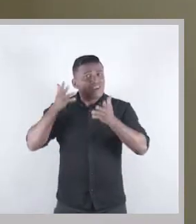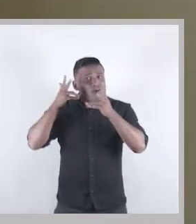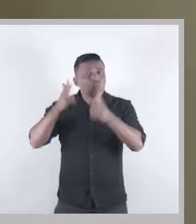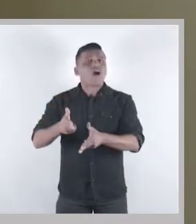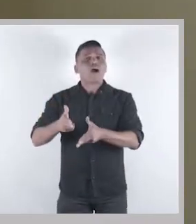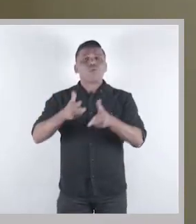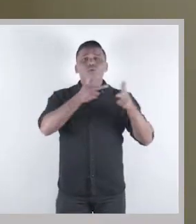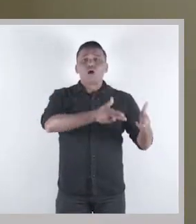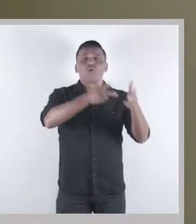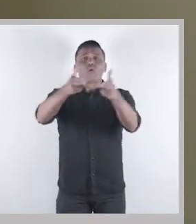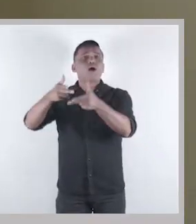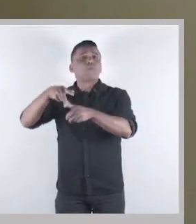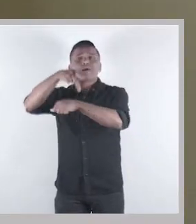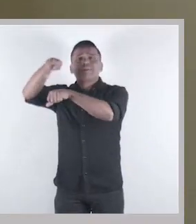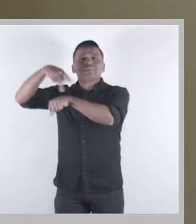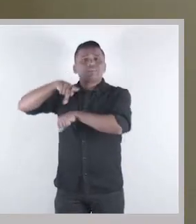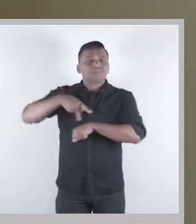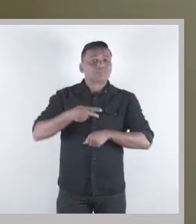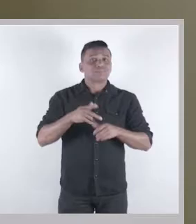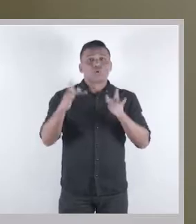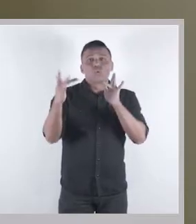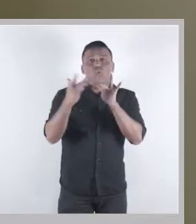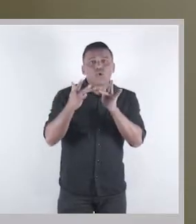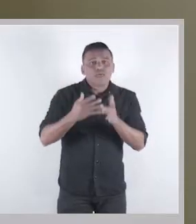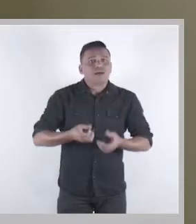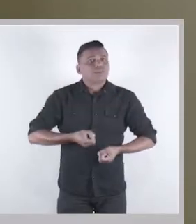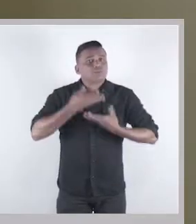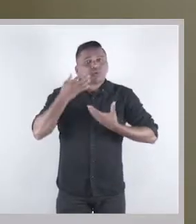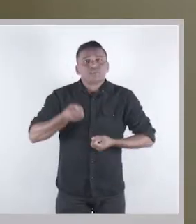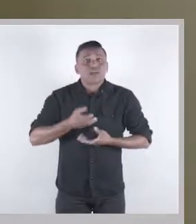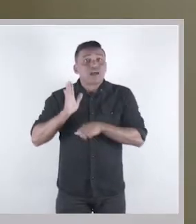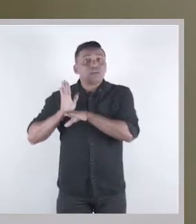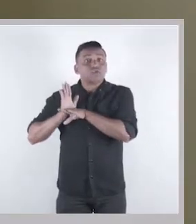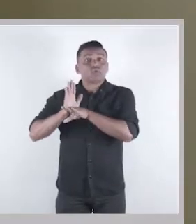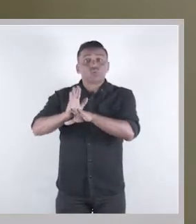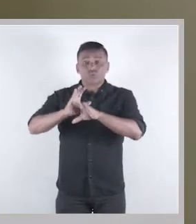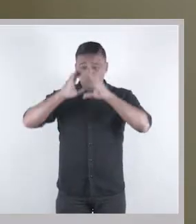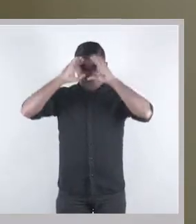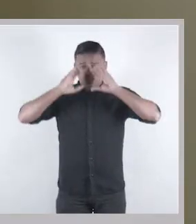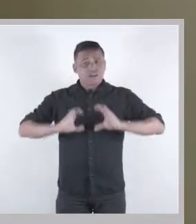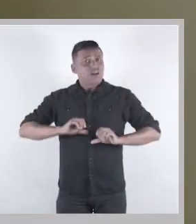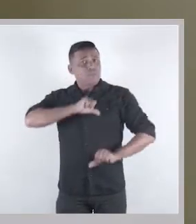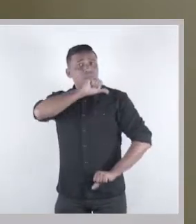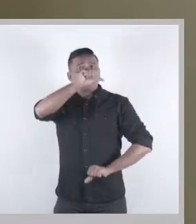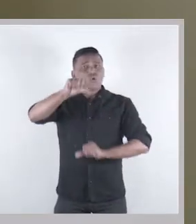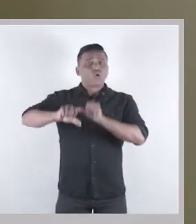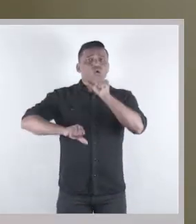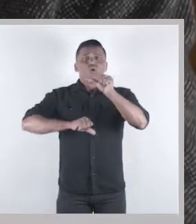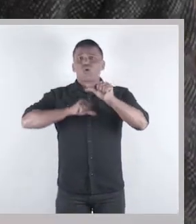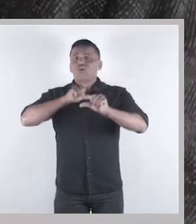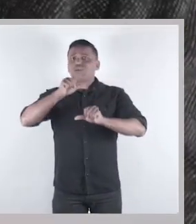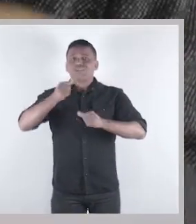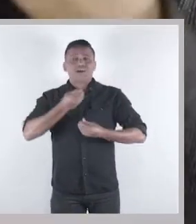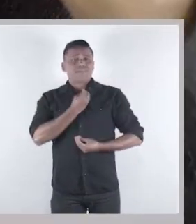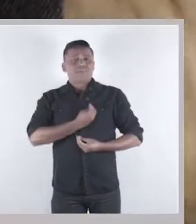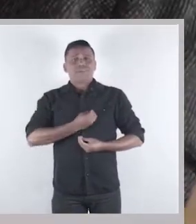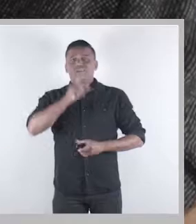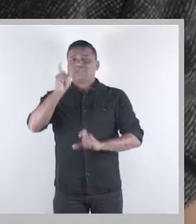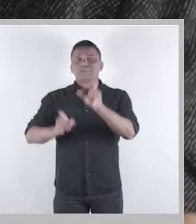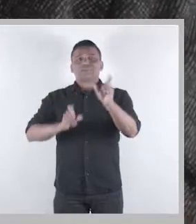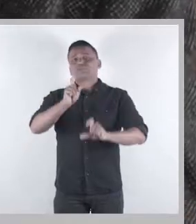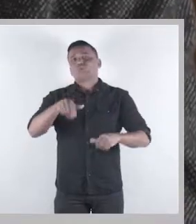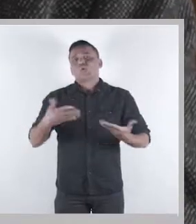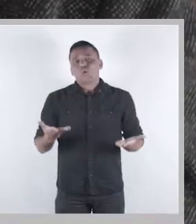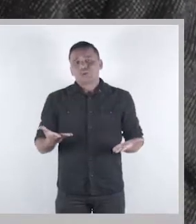ele melhora as pessoas a gente se torna uma pessoa melhor quando a gente é aprendi nem a lidar com a linguagem a